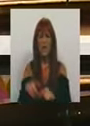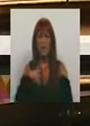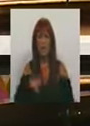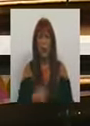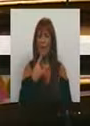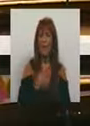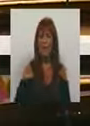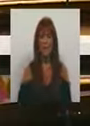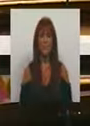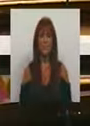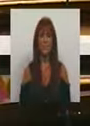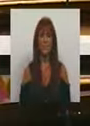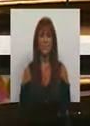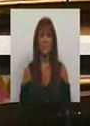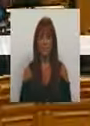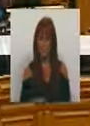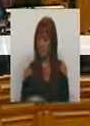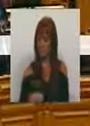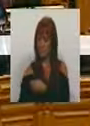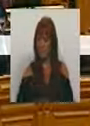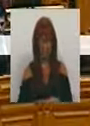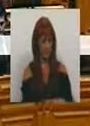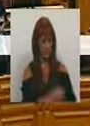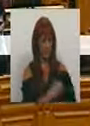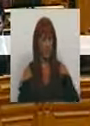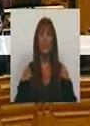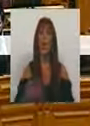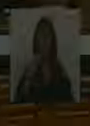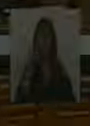Portugal. Disse. Muito obrigado, senhora deputada.